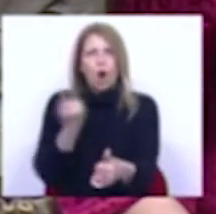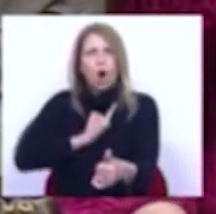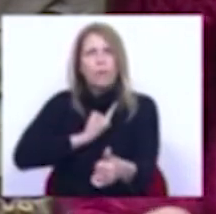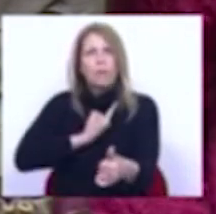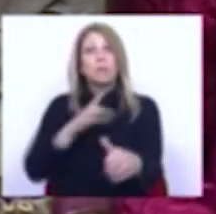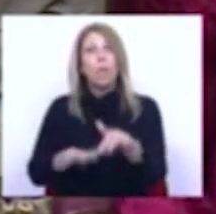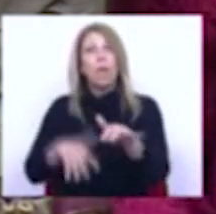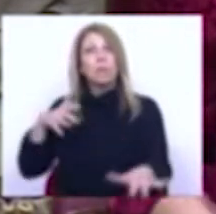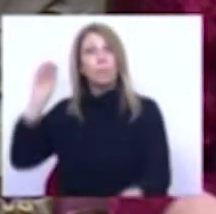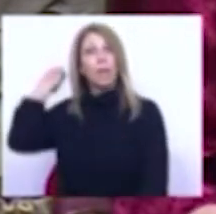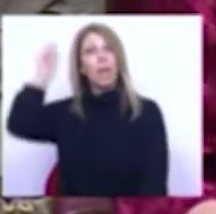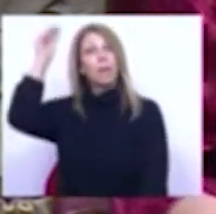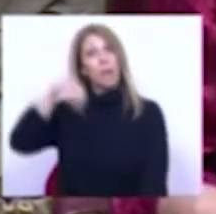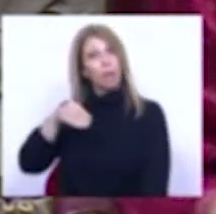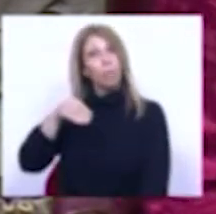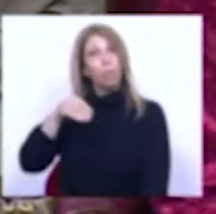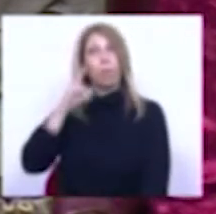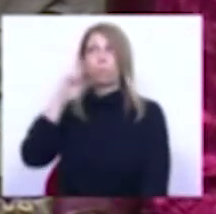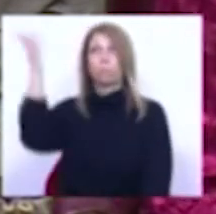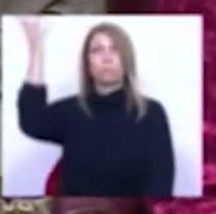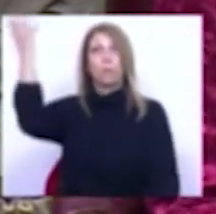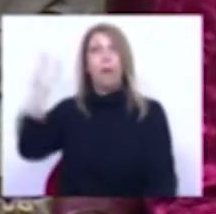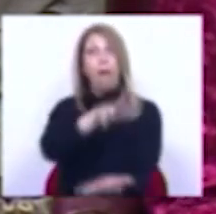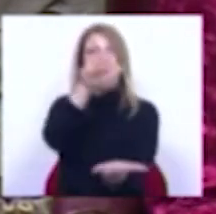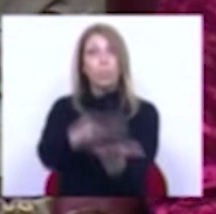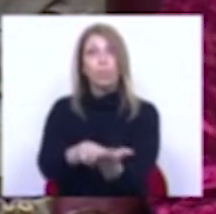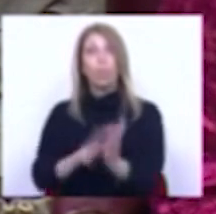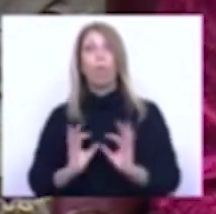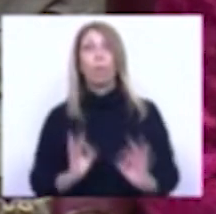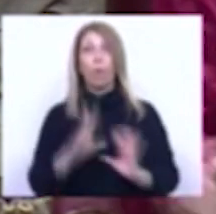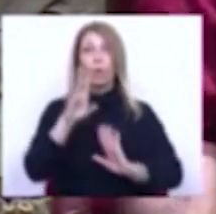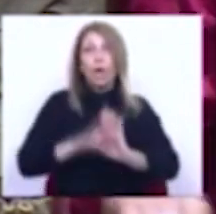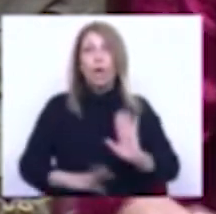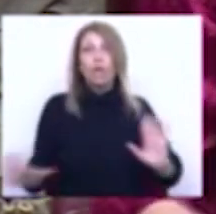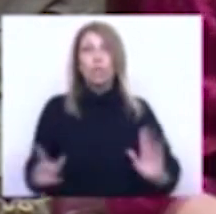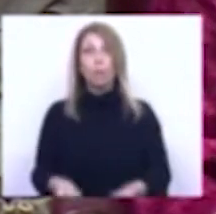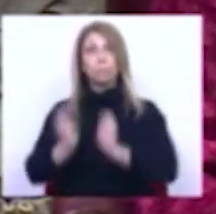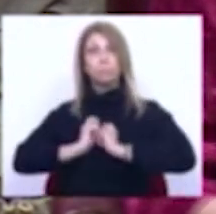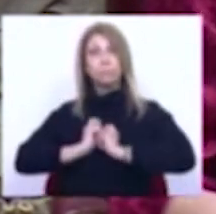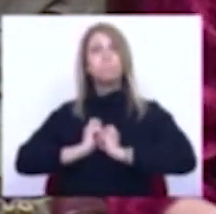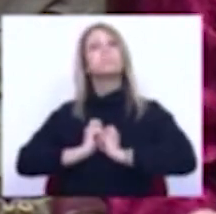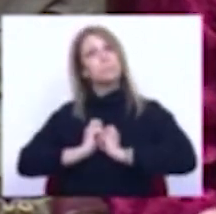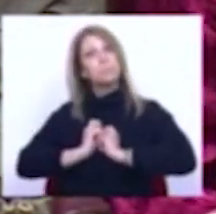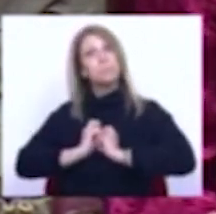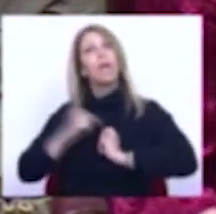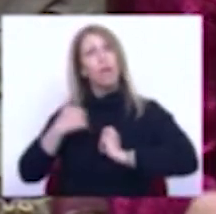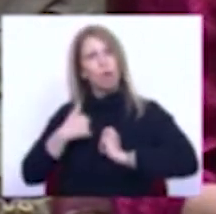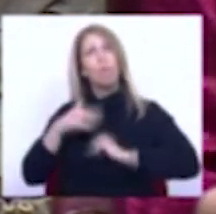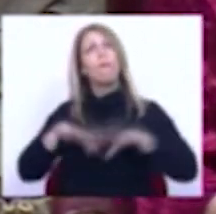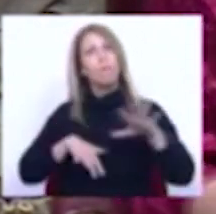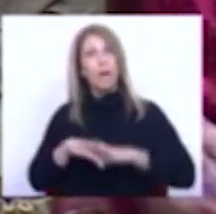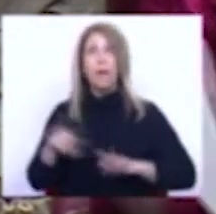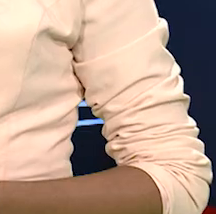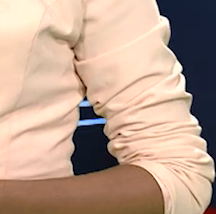Assembleia da República, que é soberana e aprovou o seu próprio regimento, me comete e tenciono fazê-lo sempre que